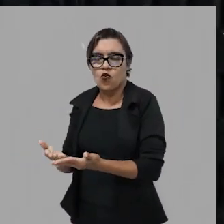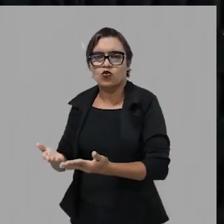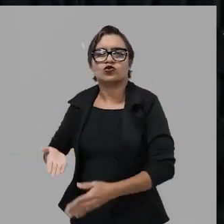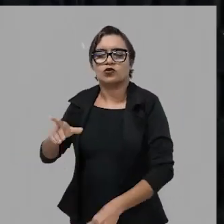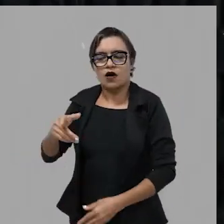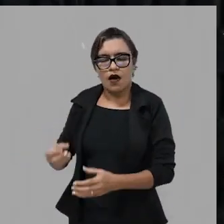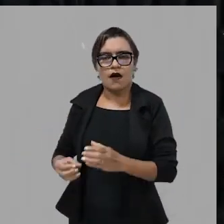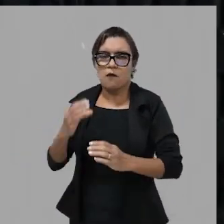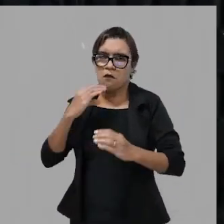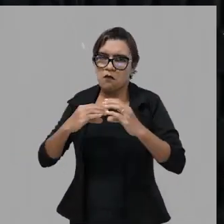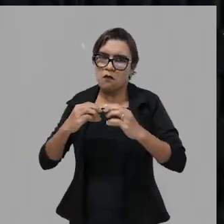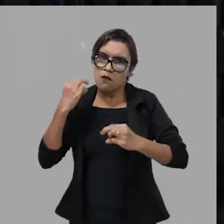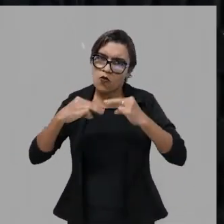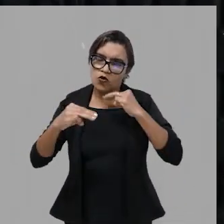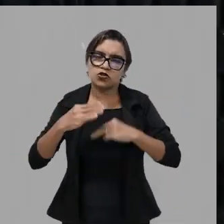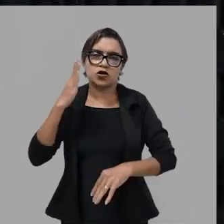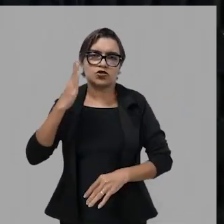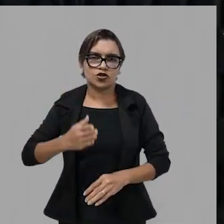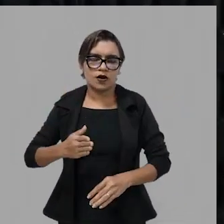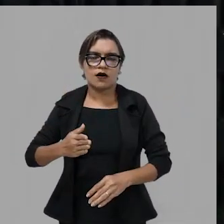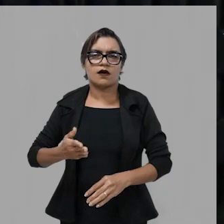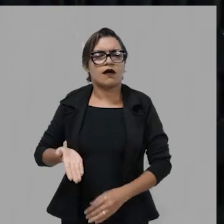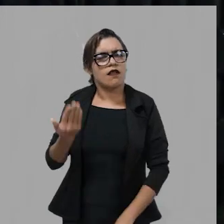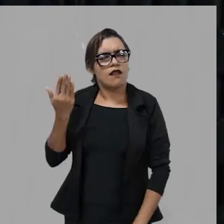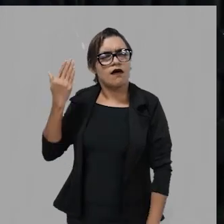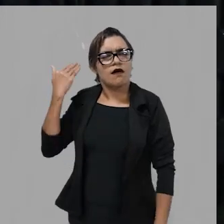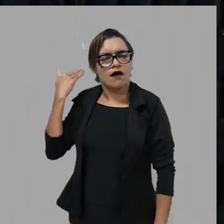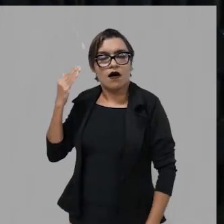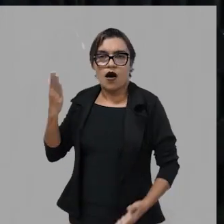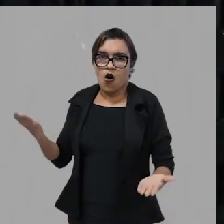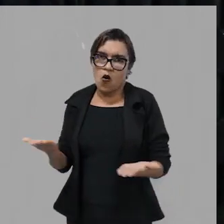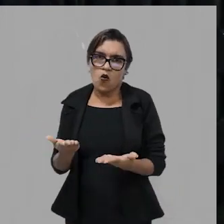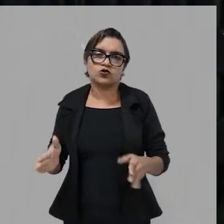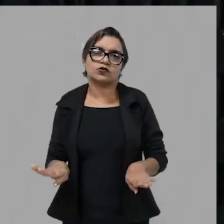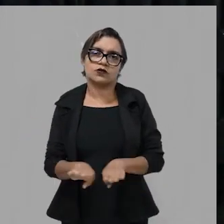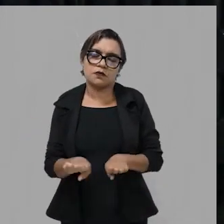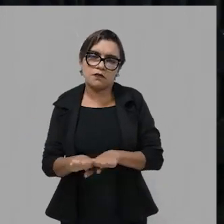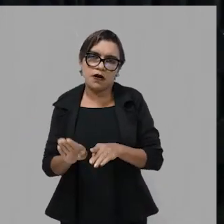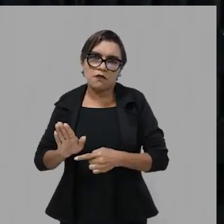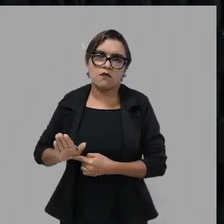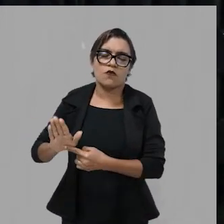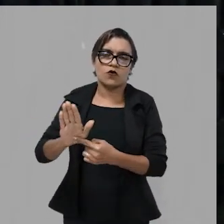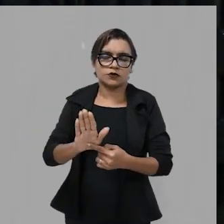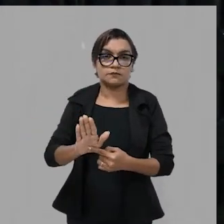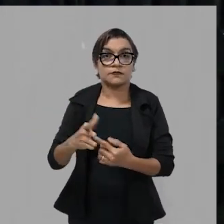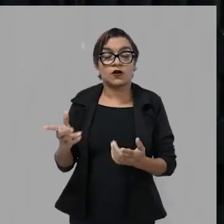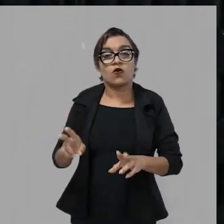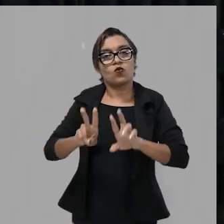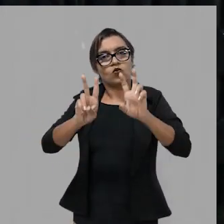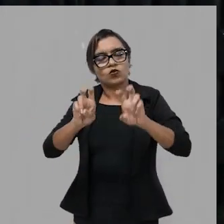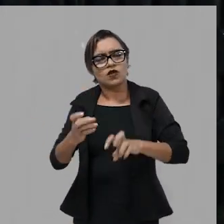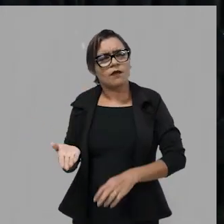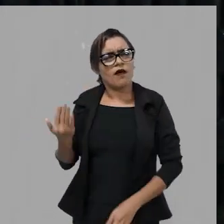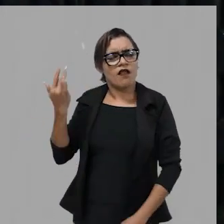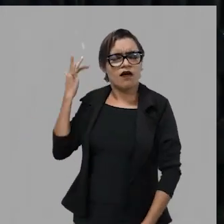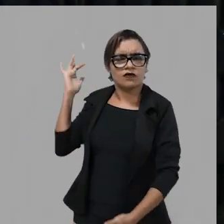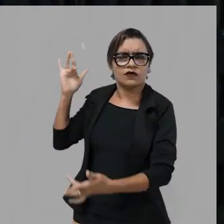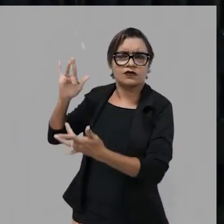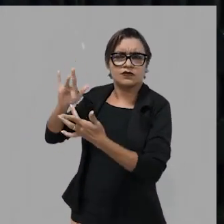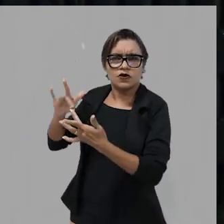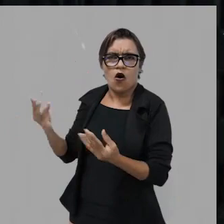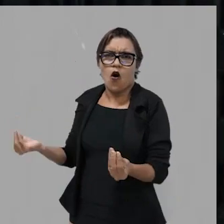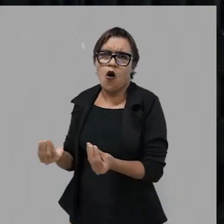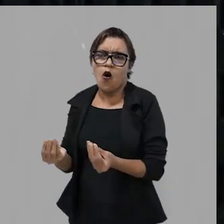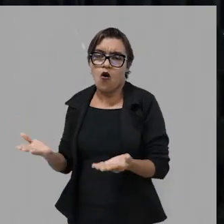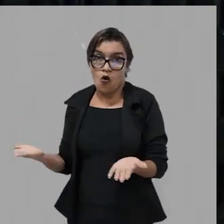dessa música, mas não deixa de ser atual. Para vocês verem um texto que foi escrito lá no classicismo, ele vem mais para a época